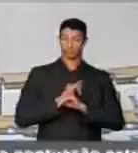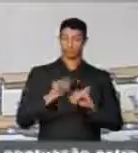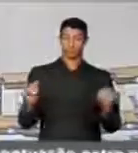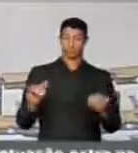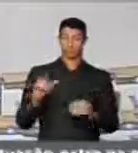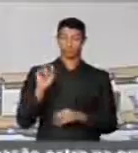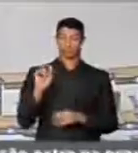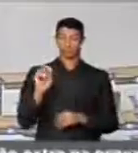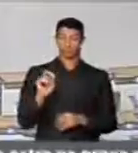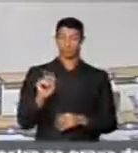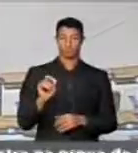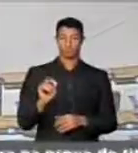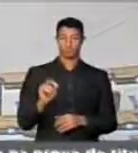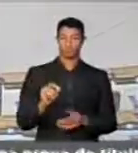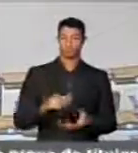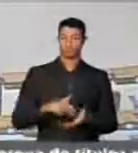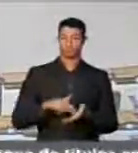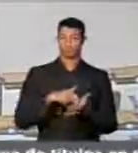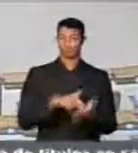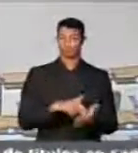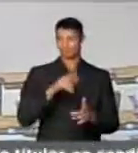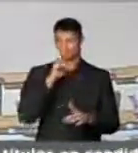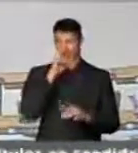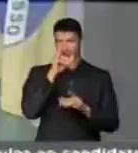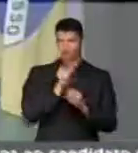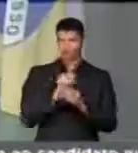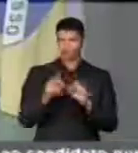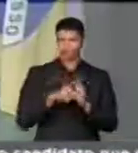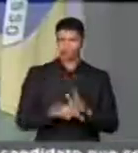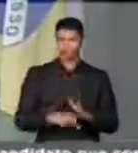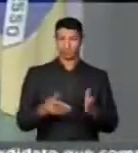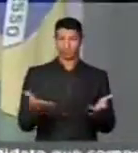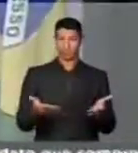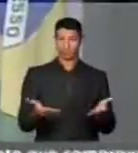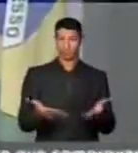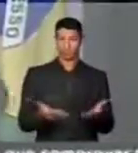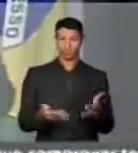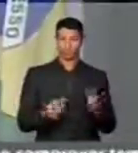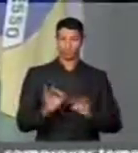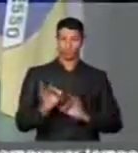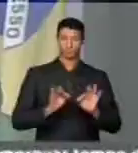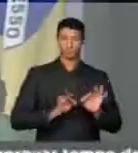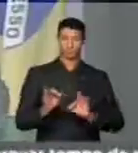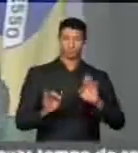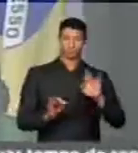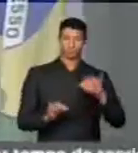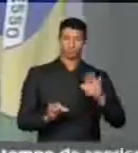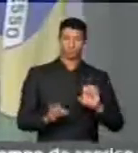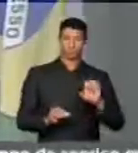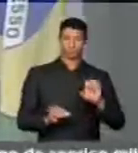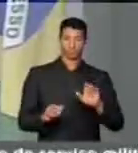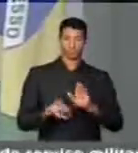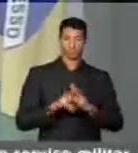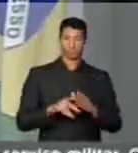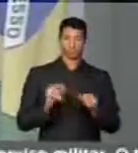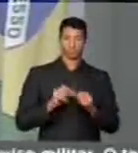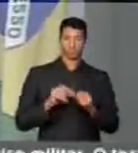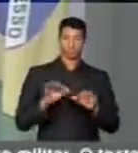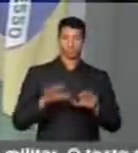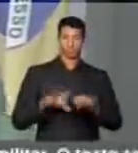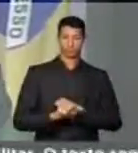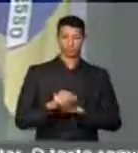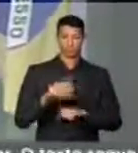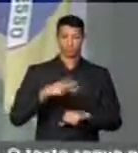que os tentáculos, né, de toda essa operação, dessa organização criminosa que está sendo formada